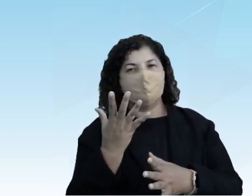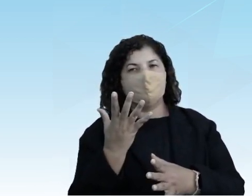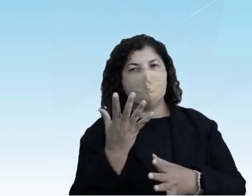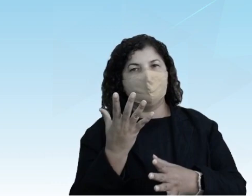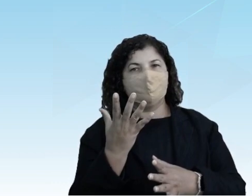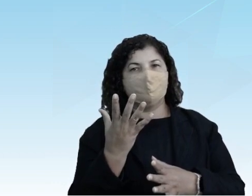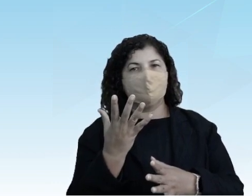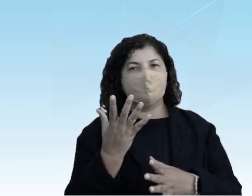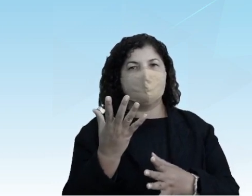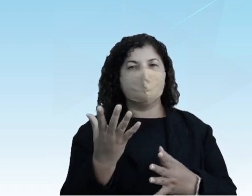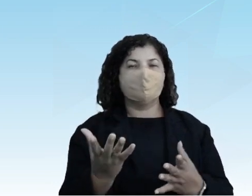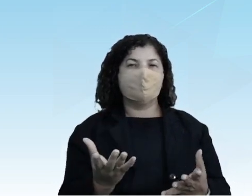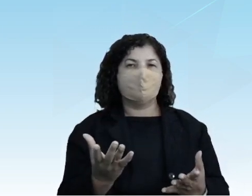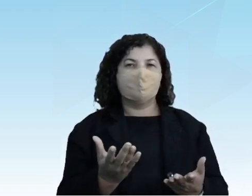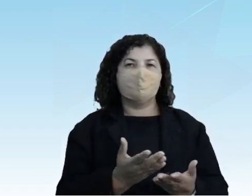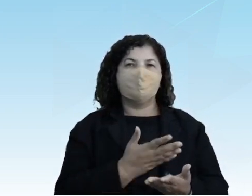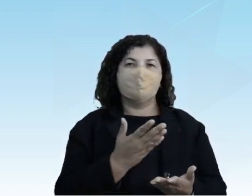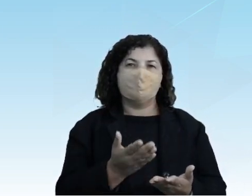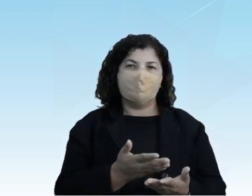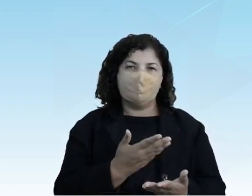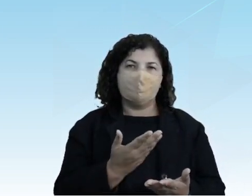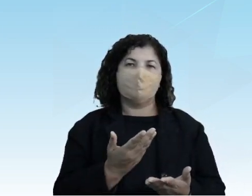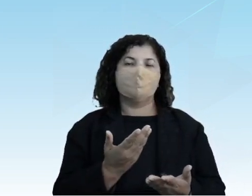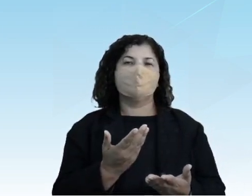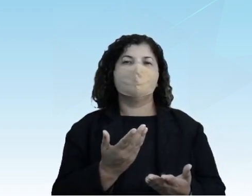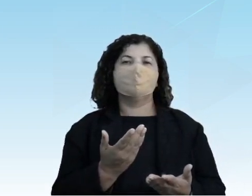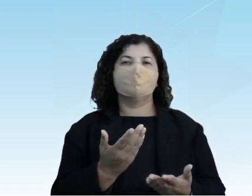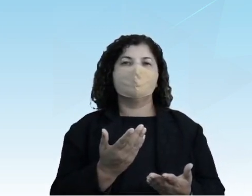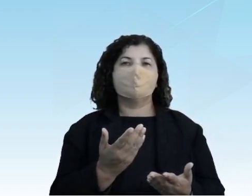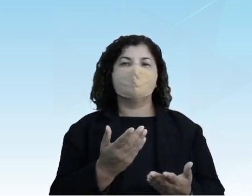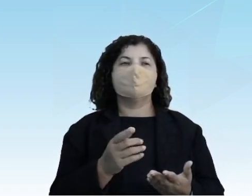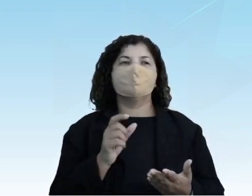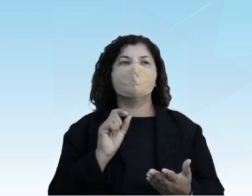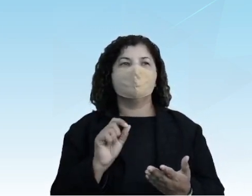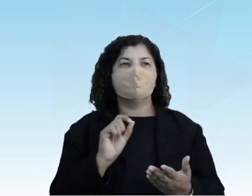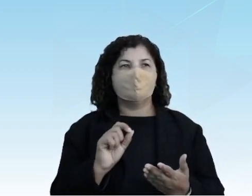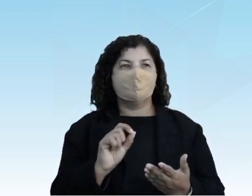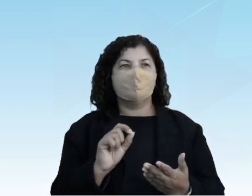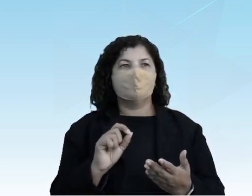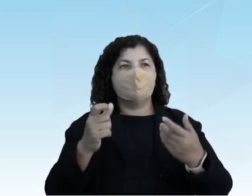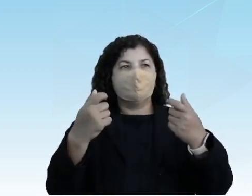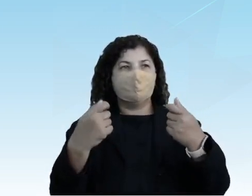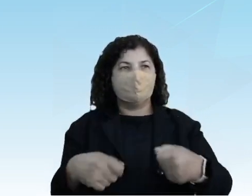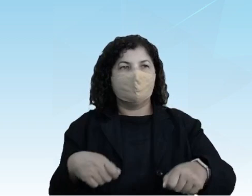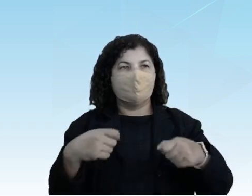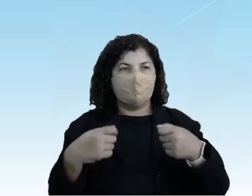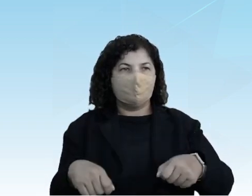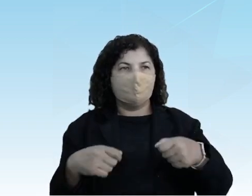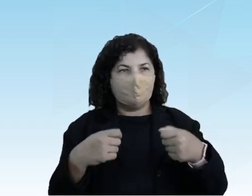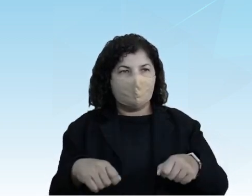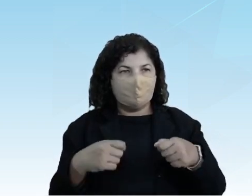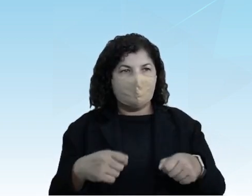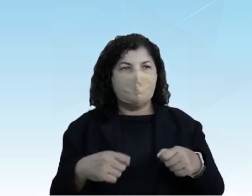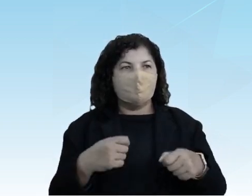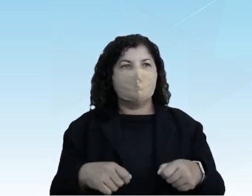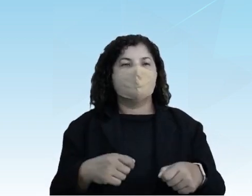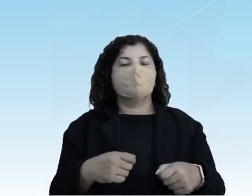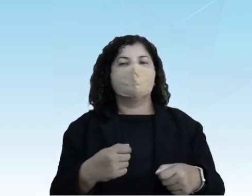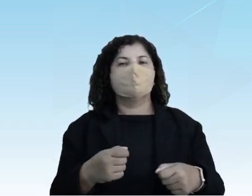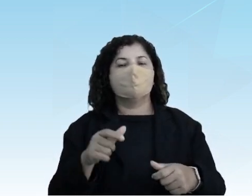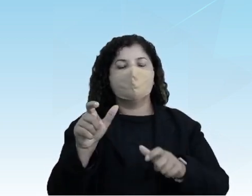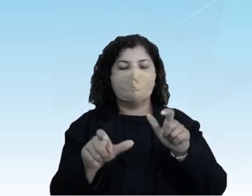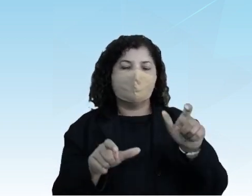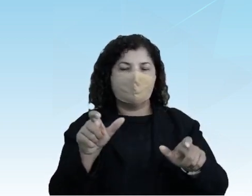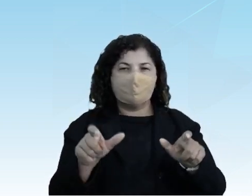emerge não de livros, mas de uma necessidade mais existencial que impele os